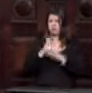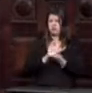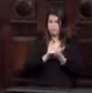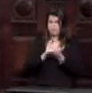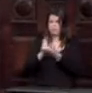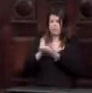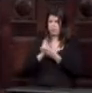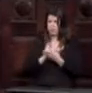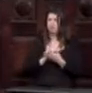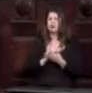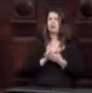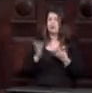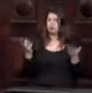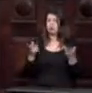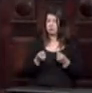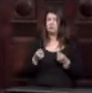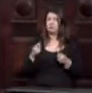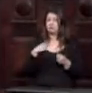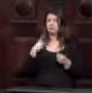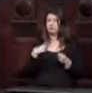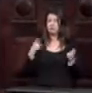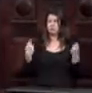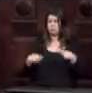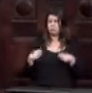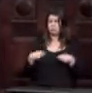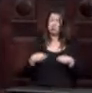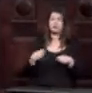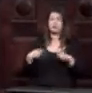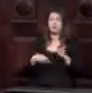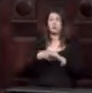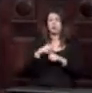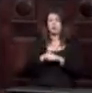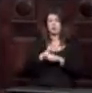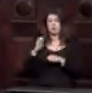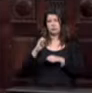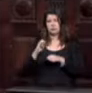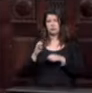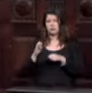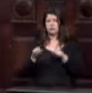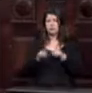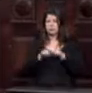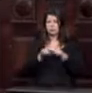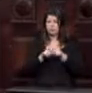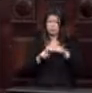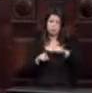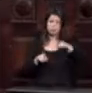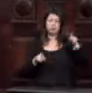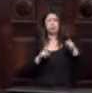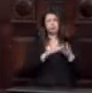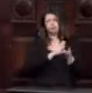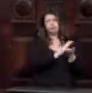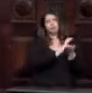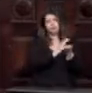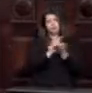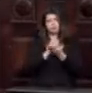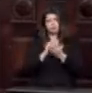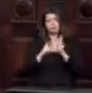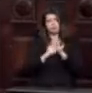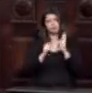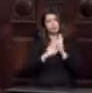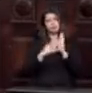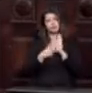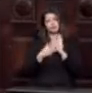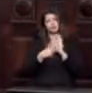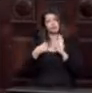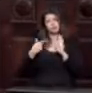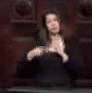verbas provenientes do Tesouro Estadual aos fundos previstos no inciso 5 deste artigo,